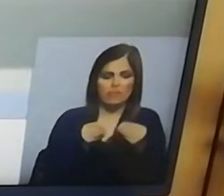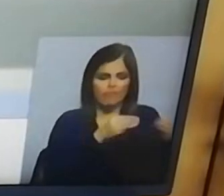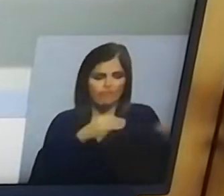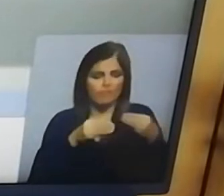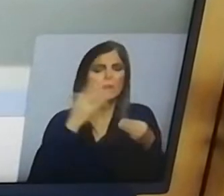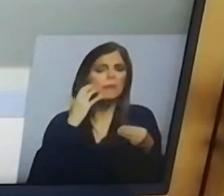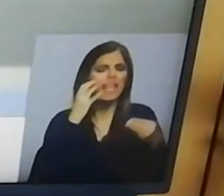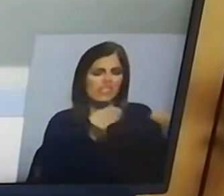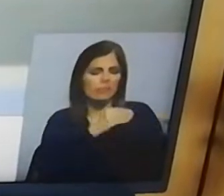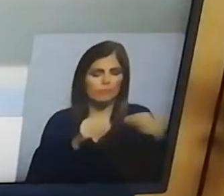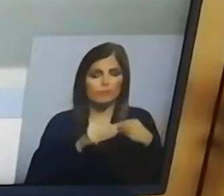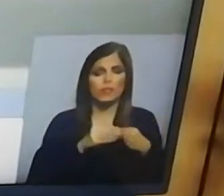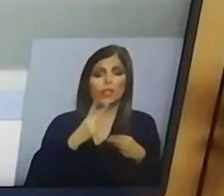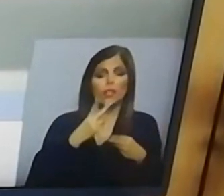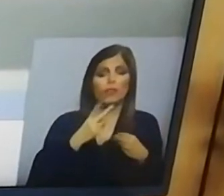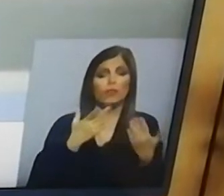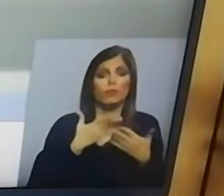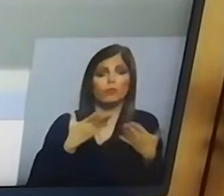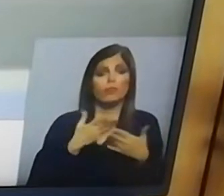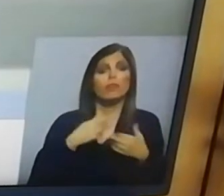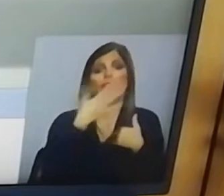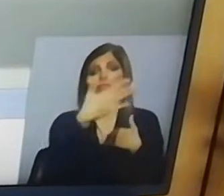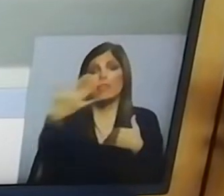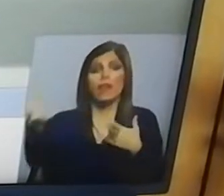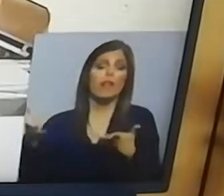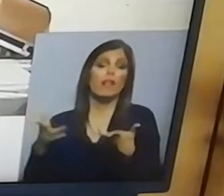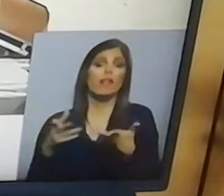apenas 2 dias doaram 2.000 viseiras.